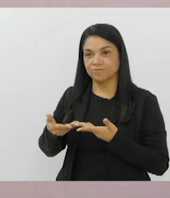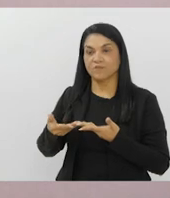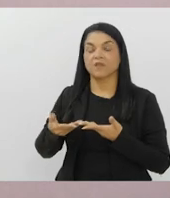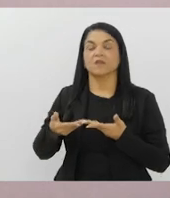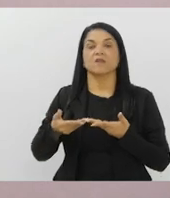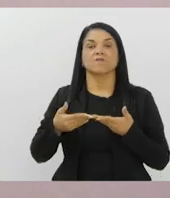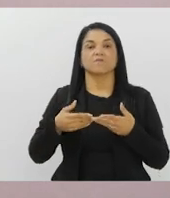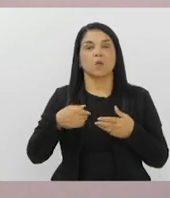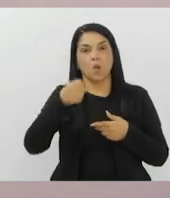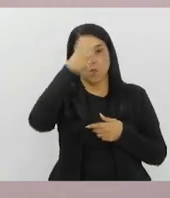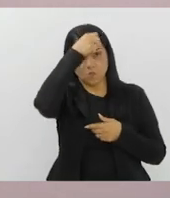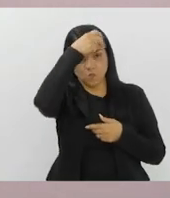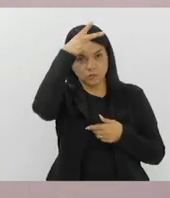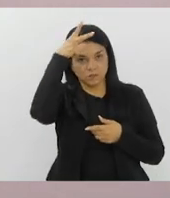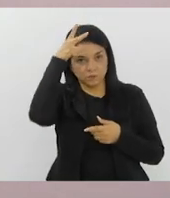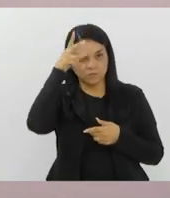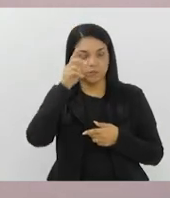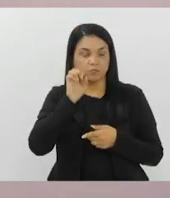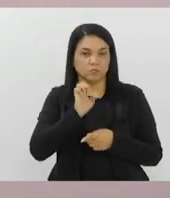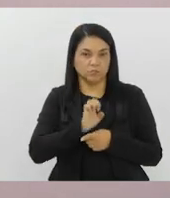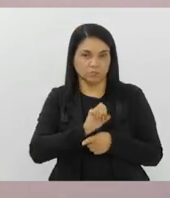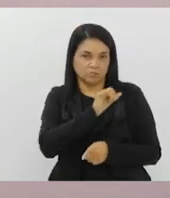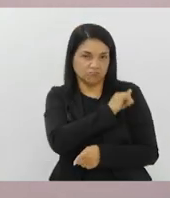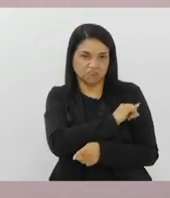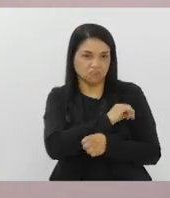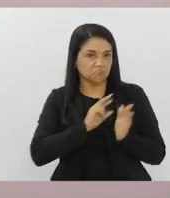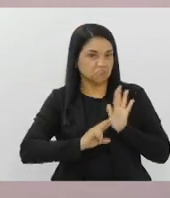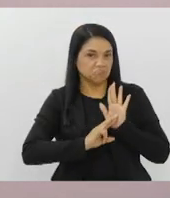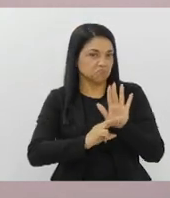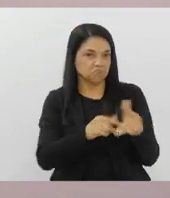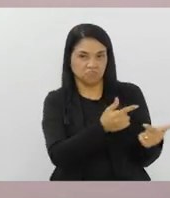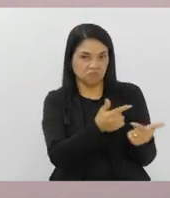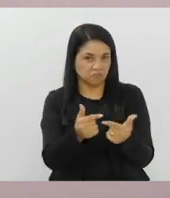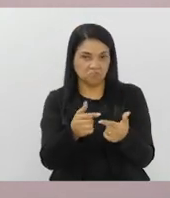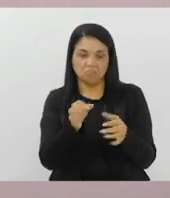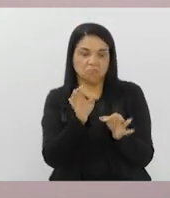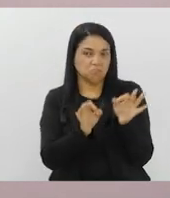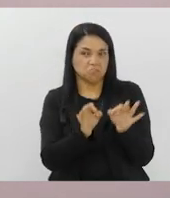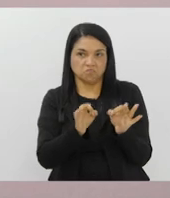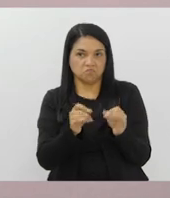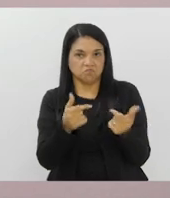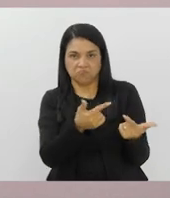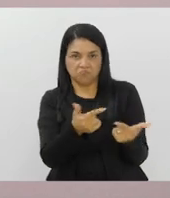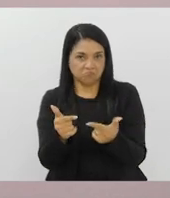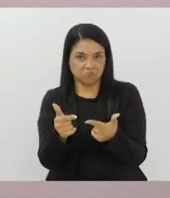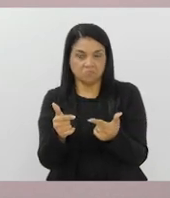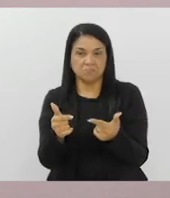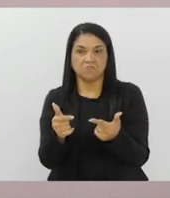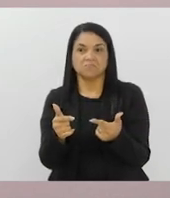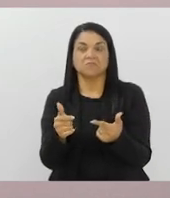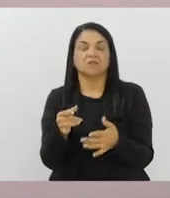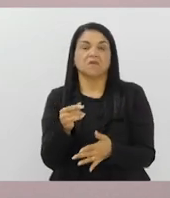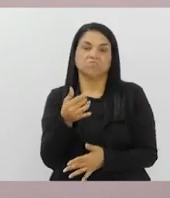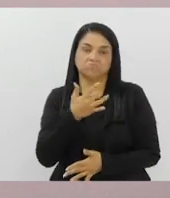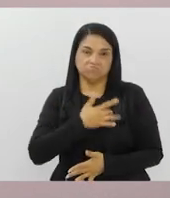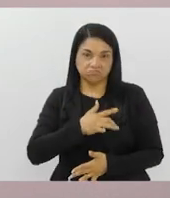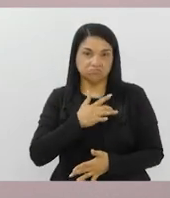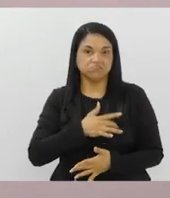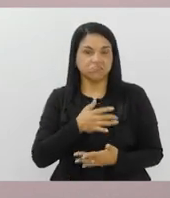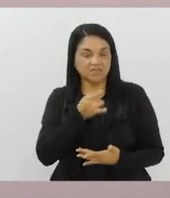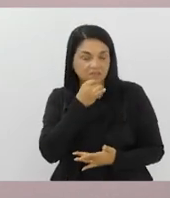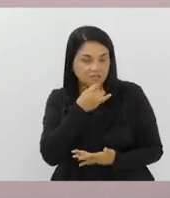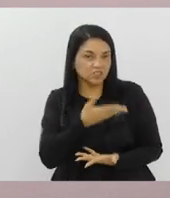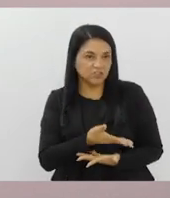de Janeiro e que não mandou representante ou justificou a sua ausência. É lamentável, porque, quando a gente